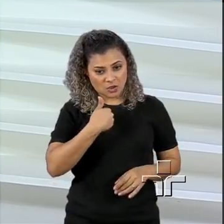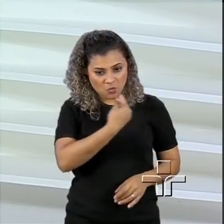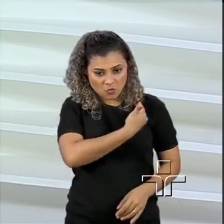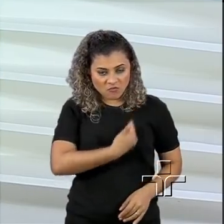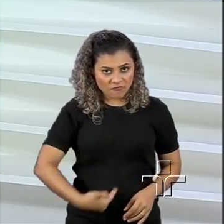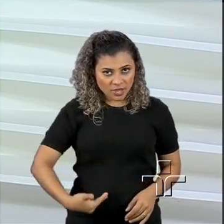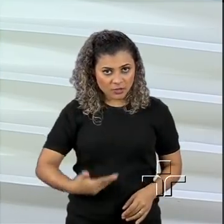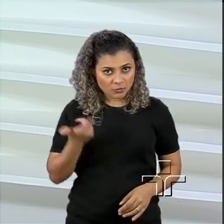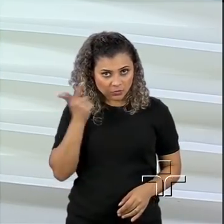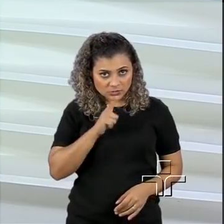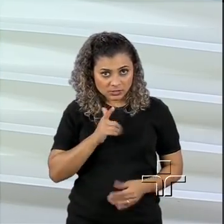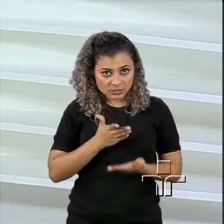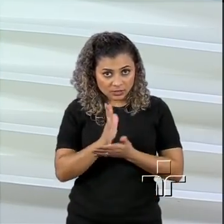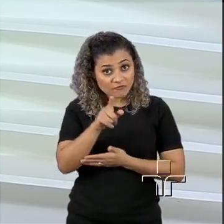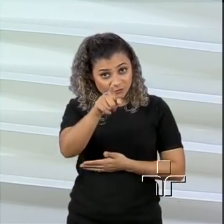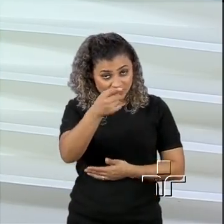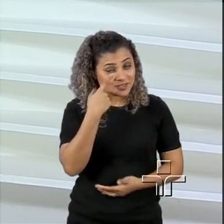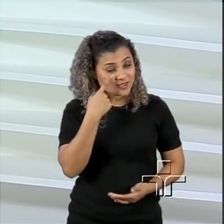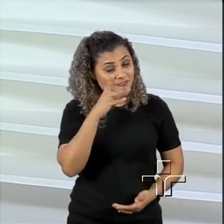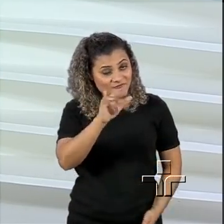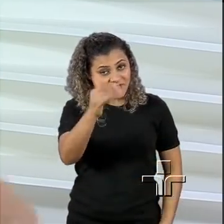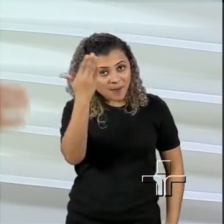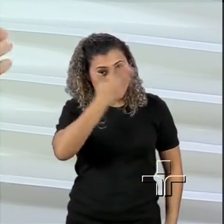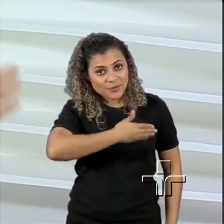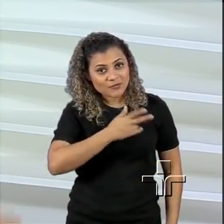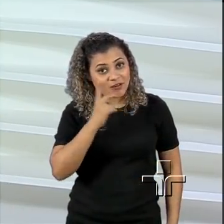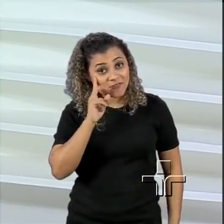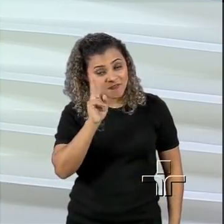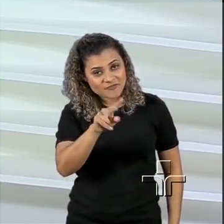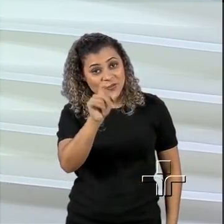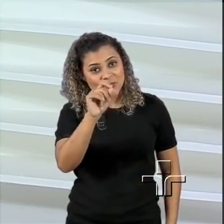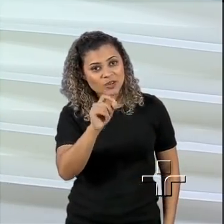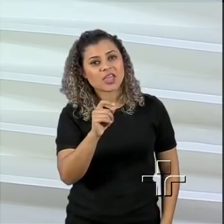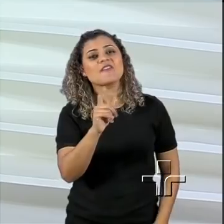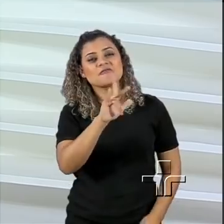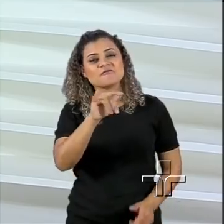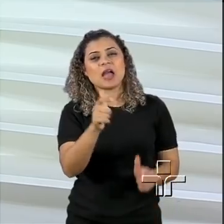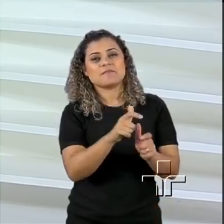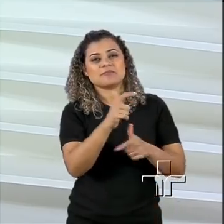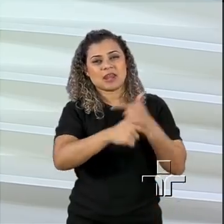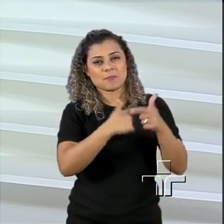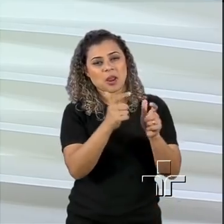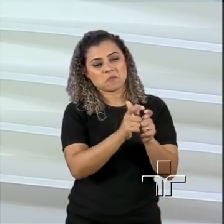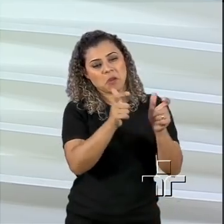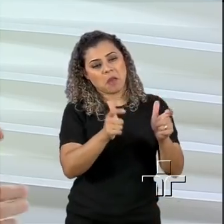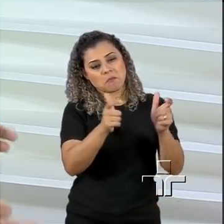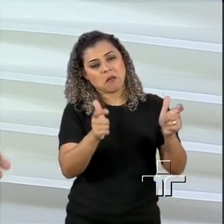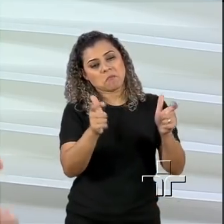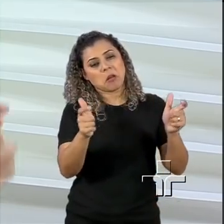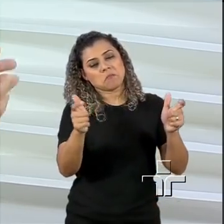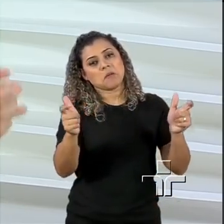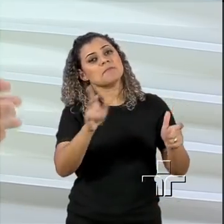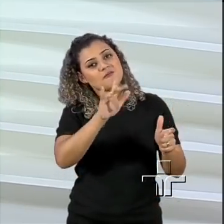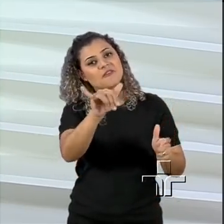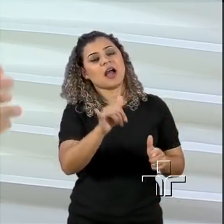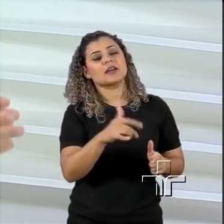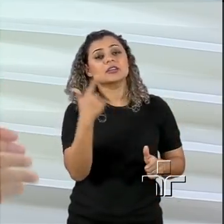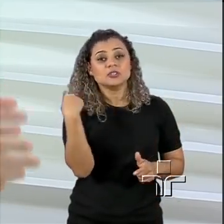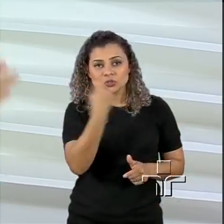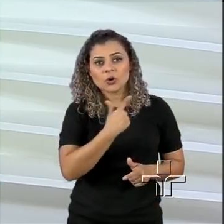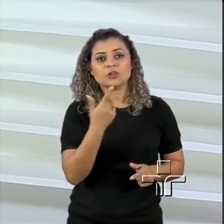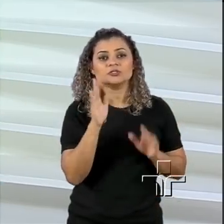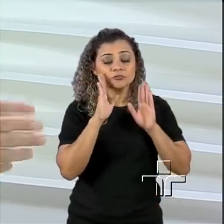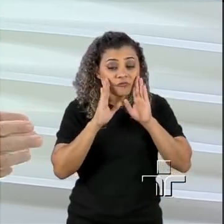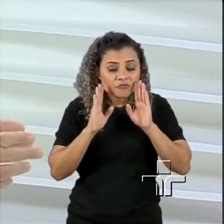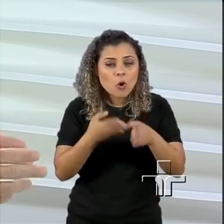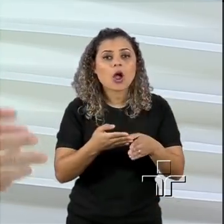vai observar, você vai testemunhar que nós vamos gerar milhares de empregos aqui em cada segmento a partir do orçamento que nós vamos